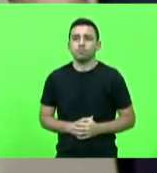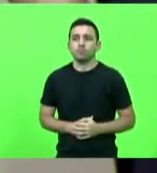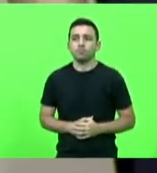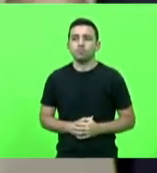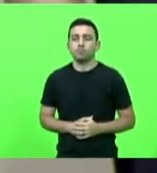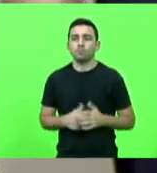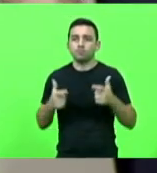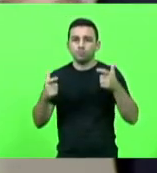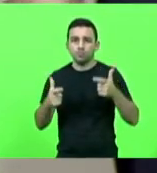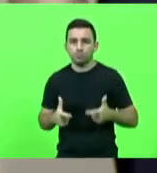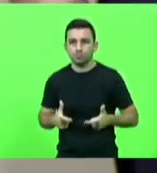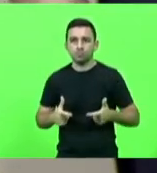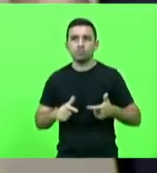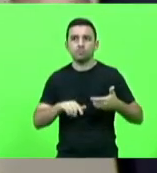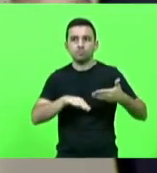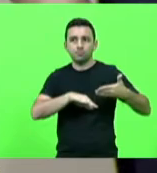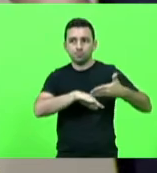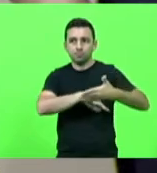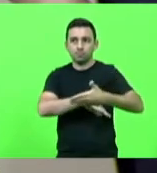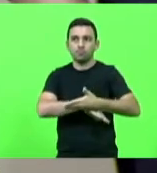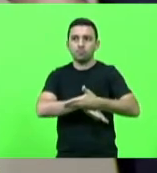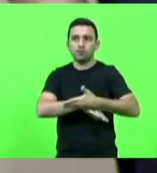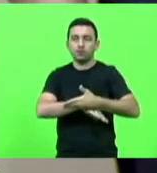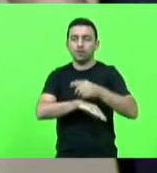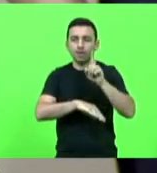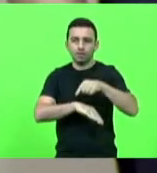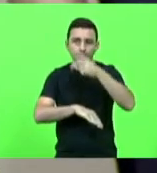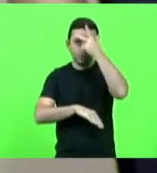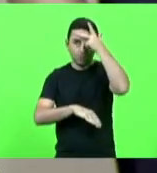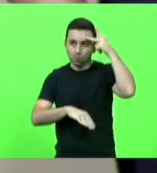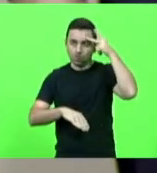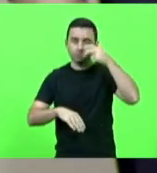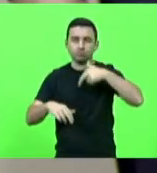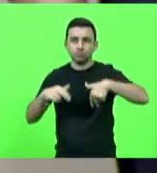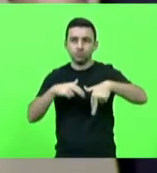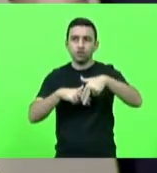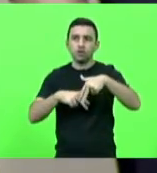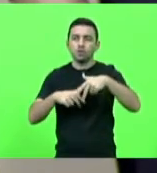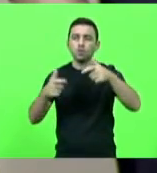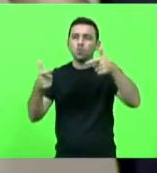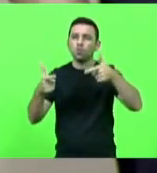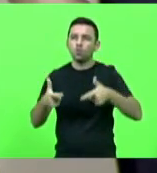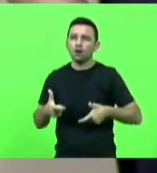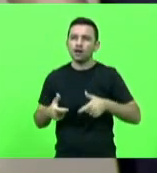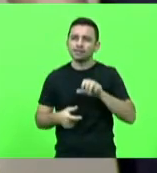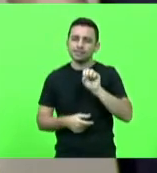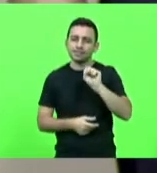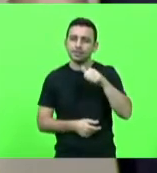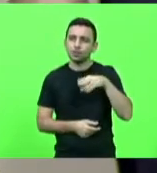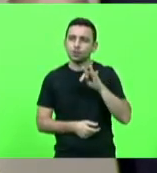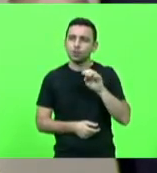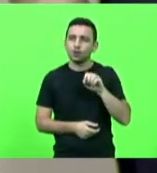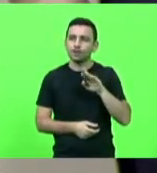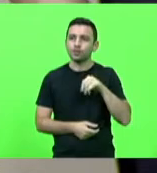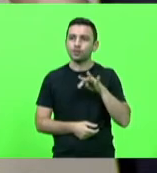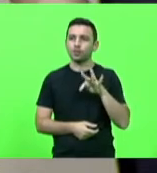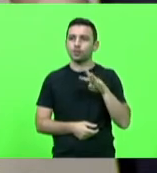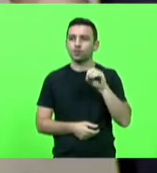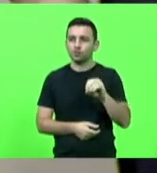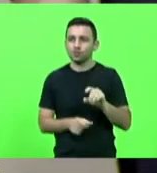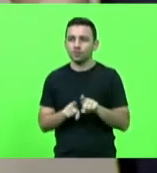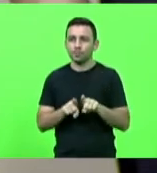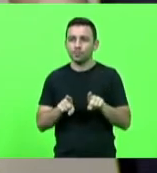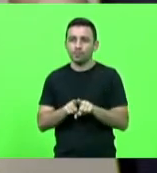passarelas no acesso de pedestres no acesso ao bairro Santo Antônio da Lisboa e Ratones